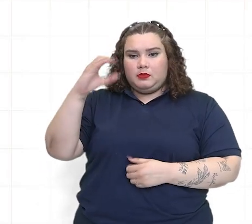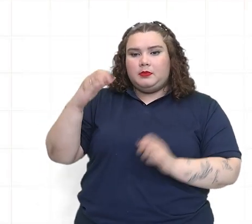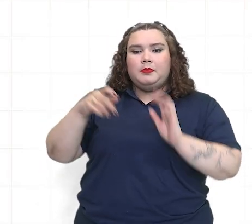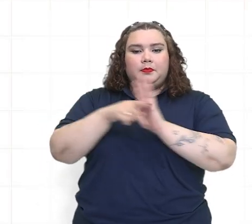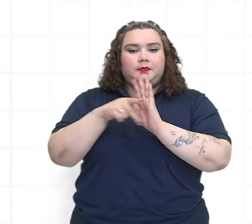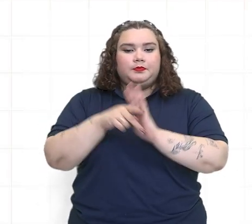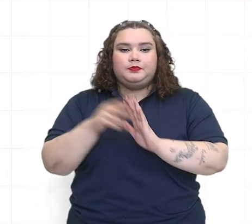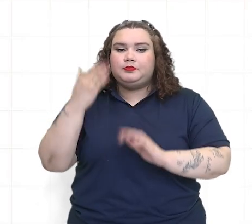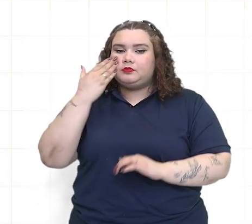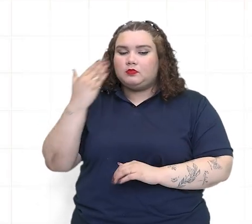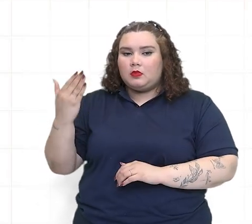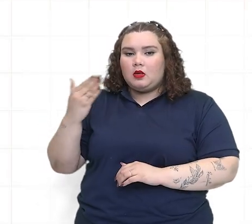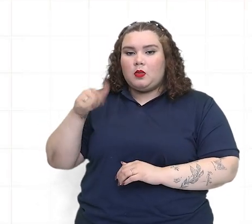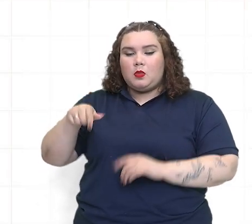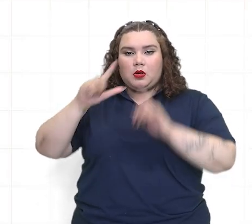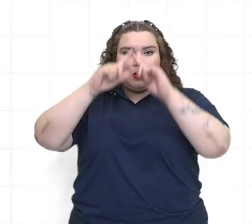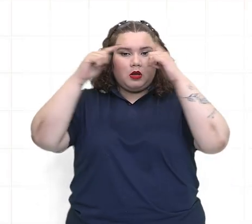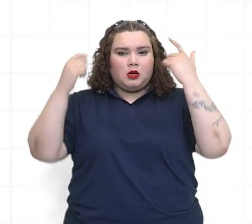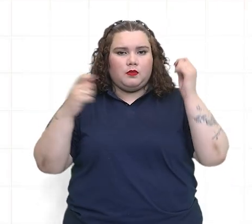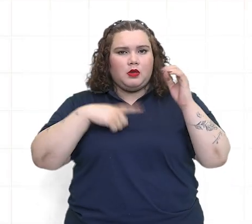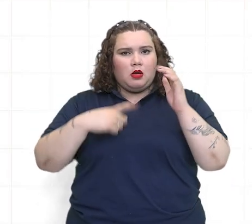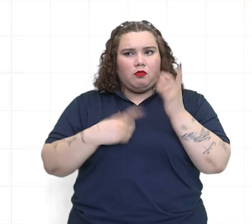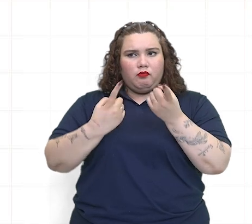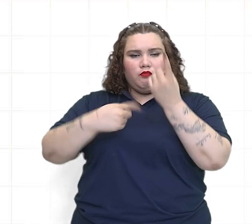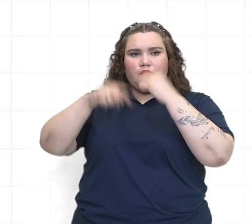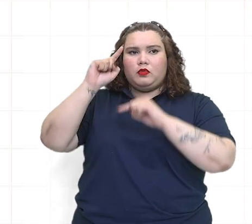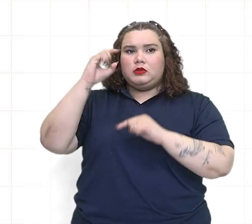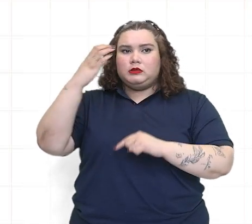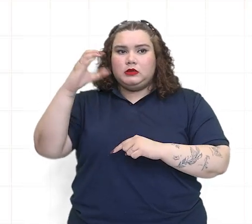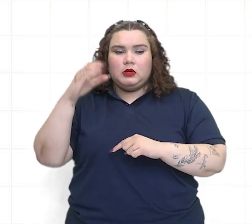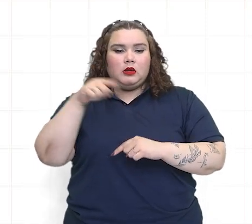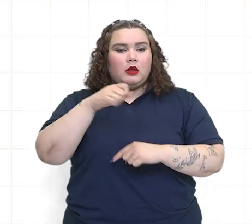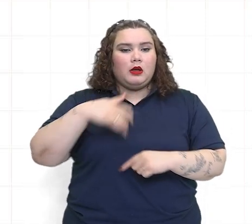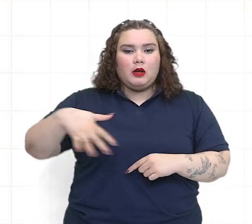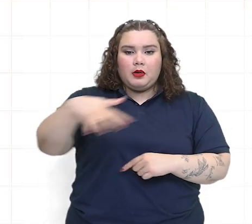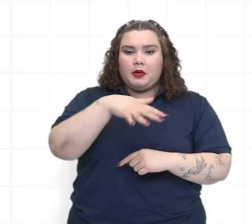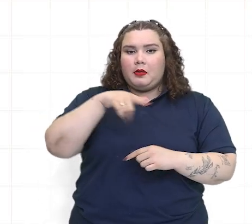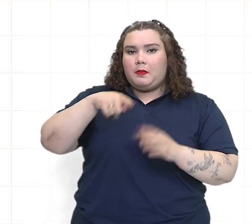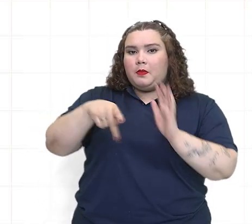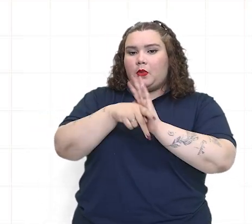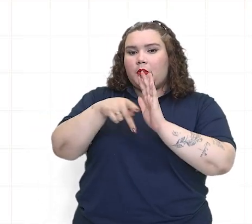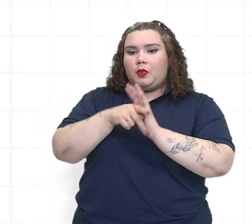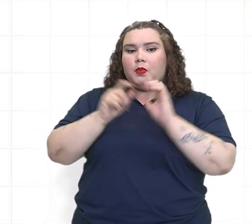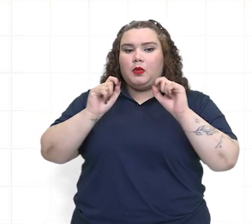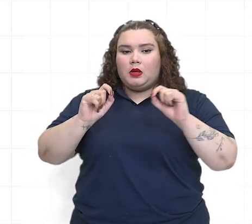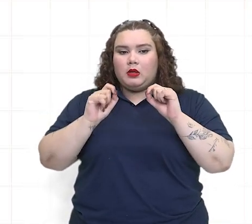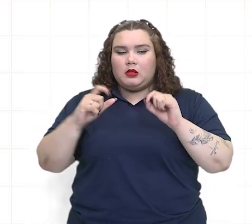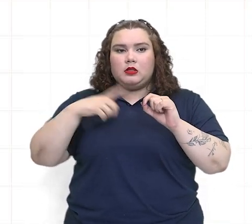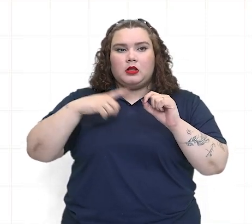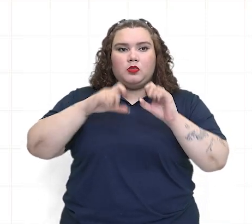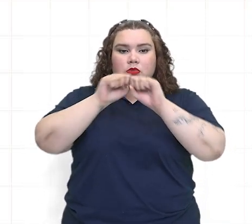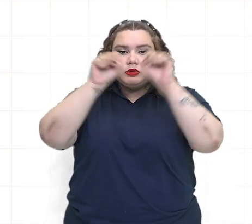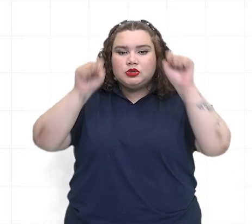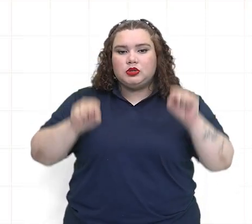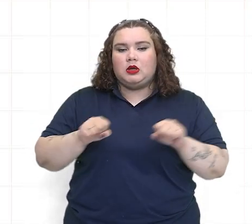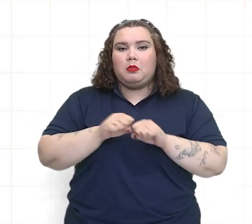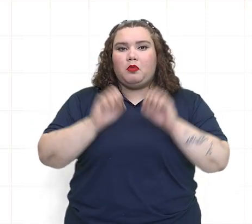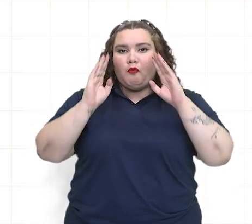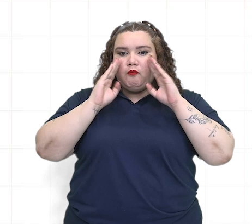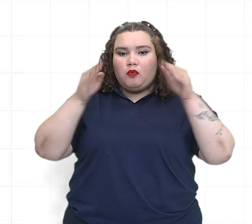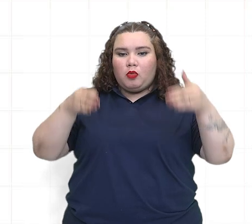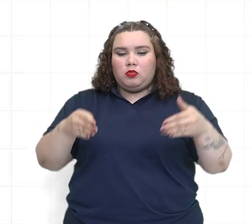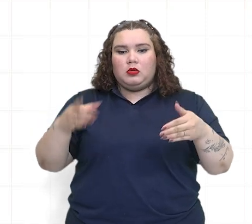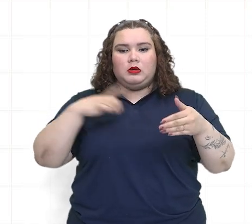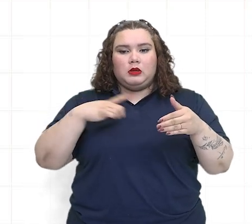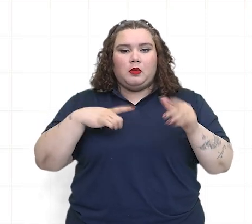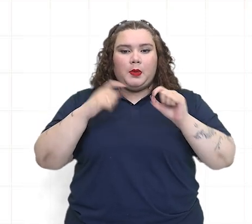Os gregos eram muito avançados em ciência e sua abordagem a esta área foi metódica e sistemática.